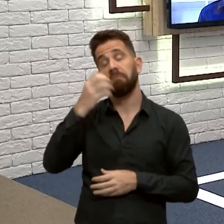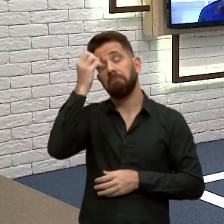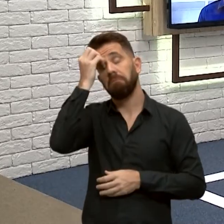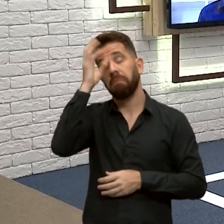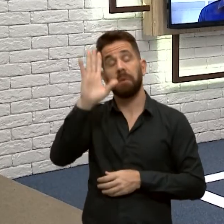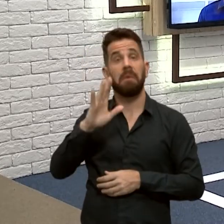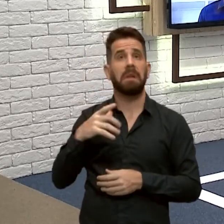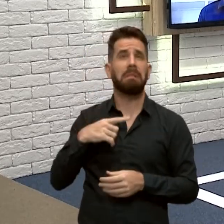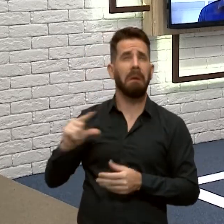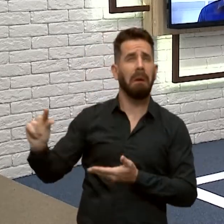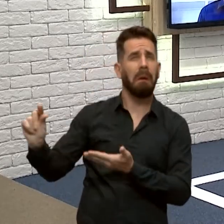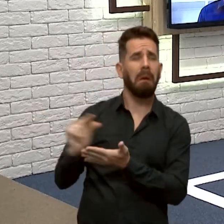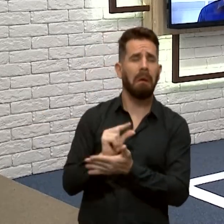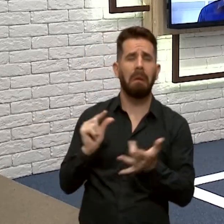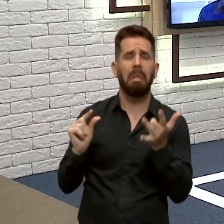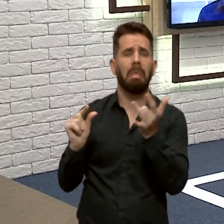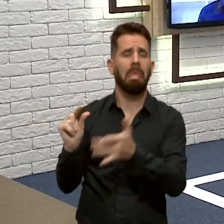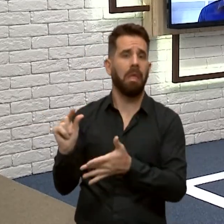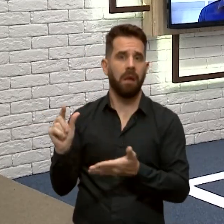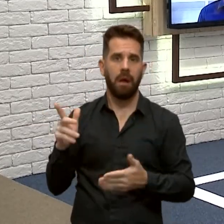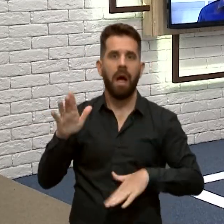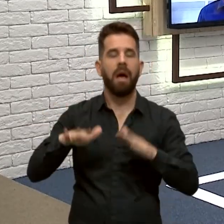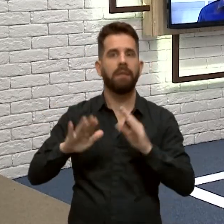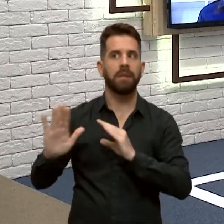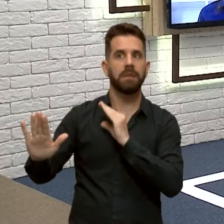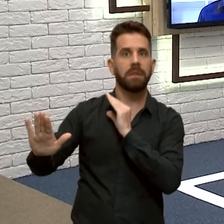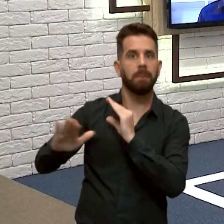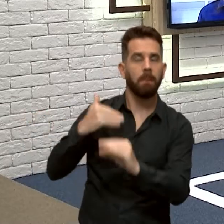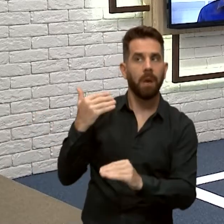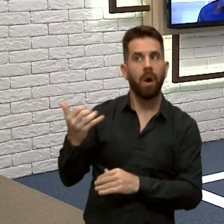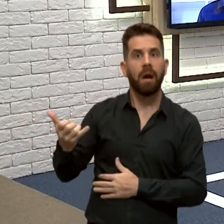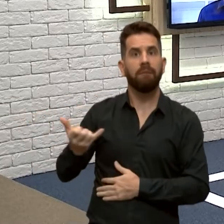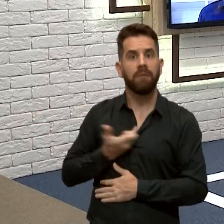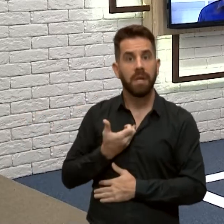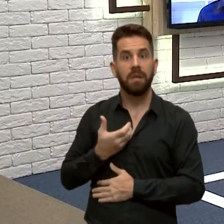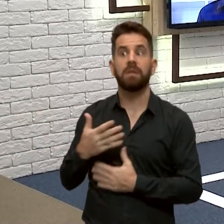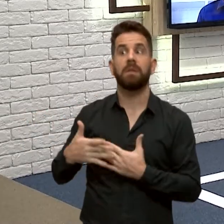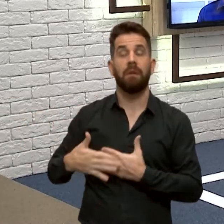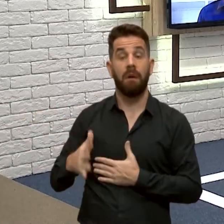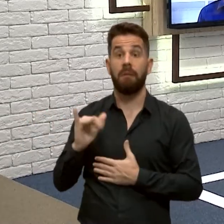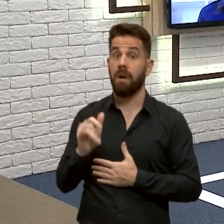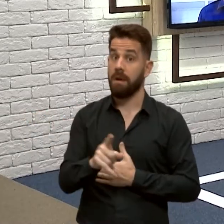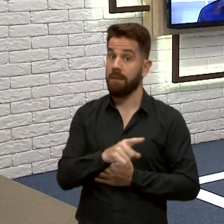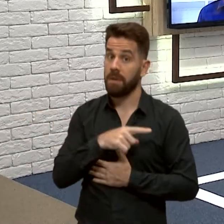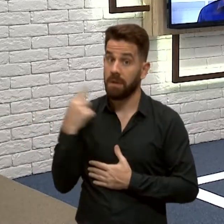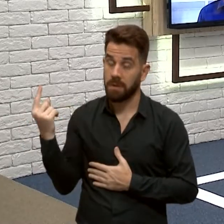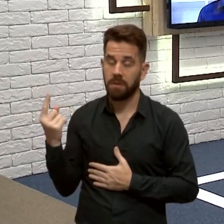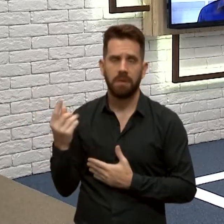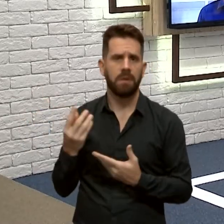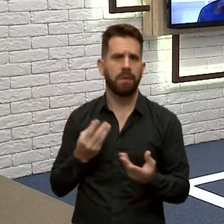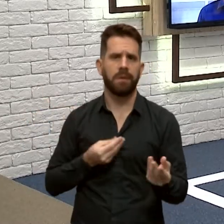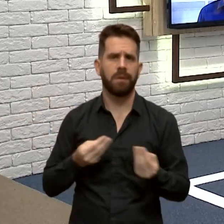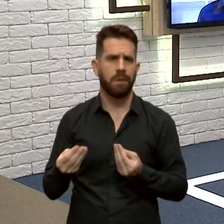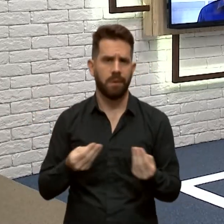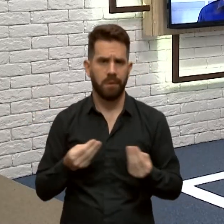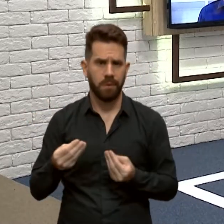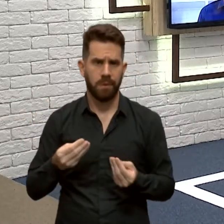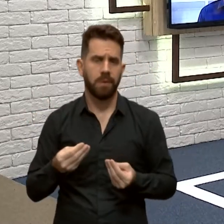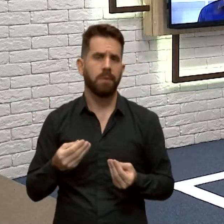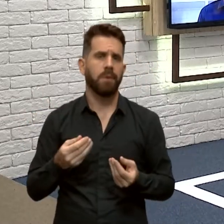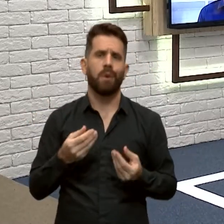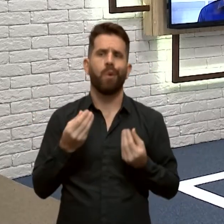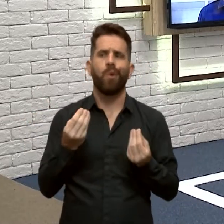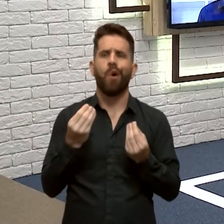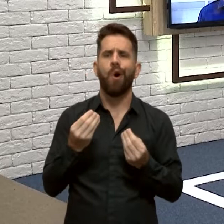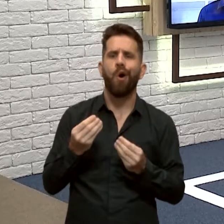cashback, tendo um prazo, tendo um alerta no e-mail. O que tem que ser observado pela empresa para ela saber se vale a pena e como é que ela mantém